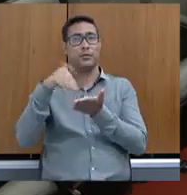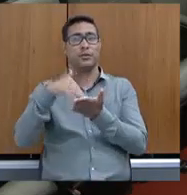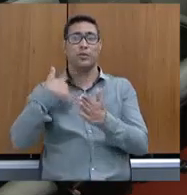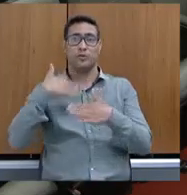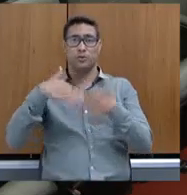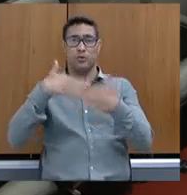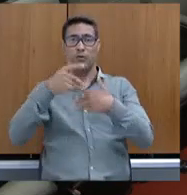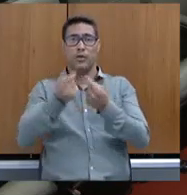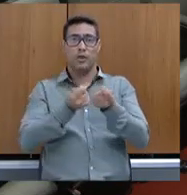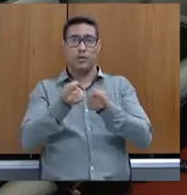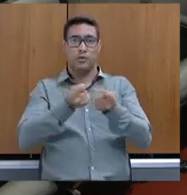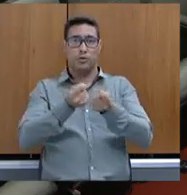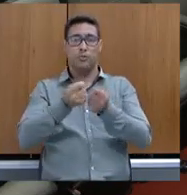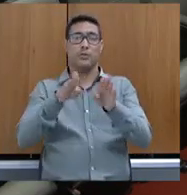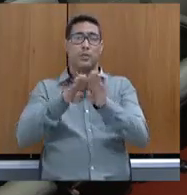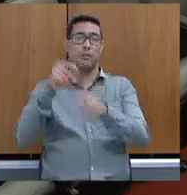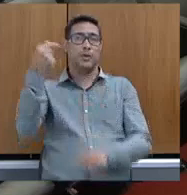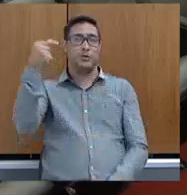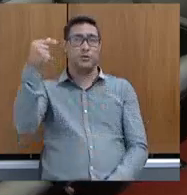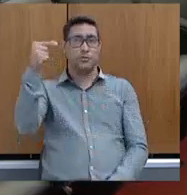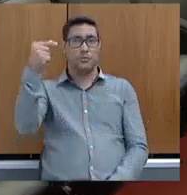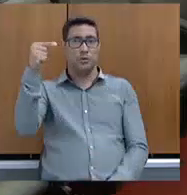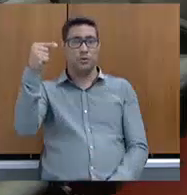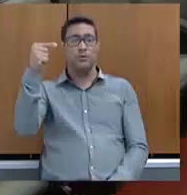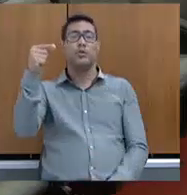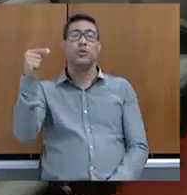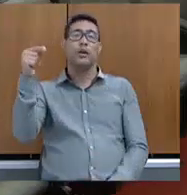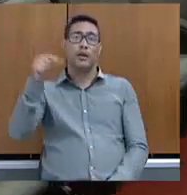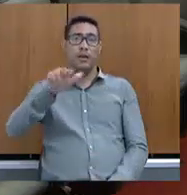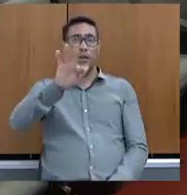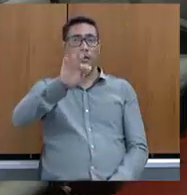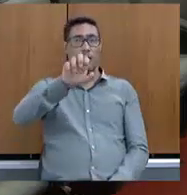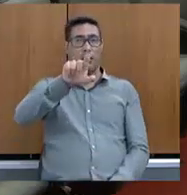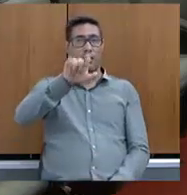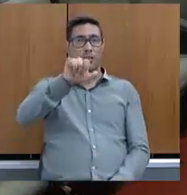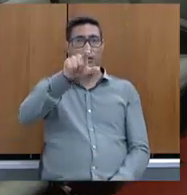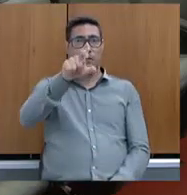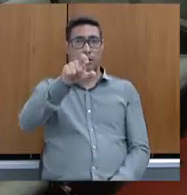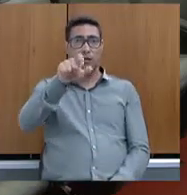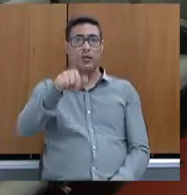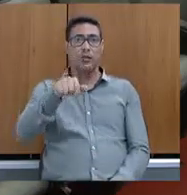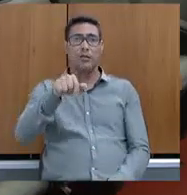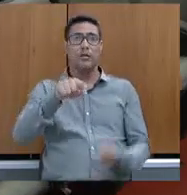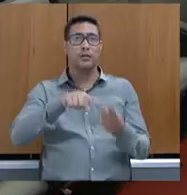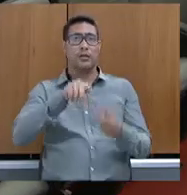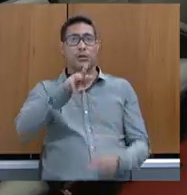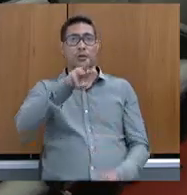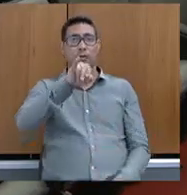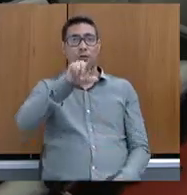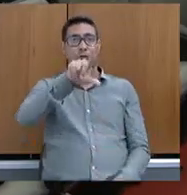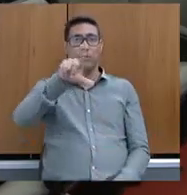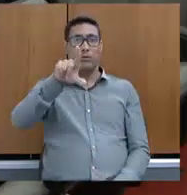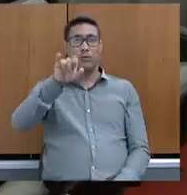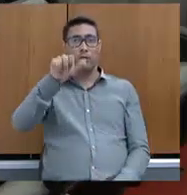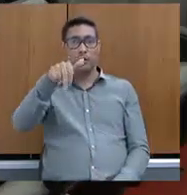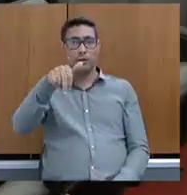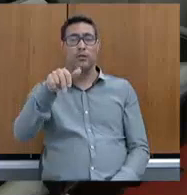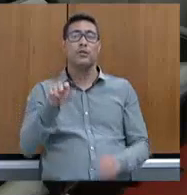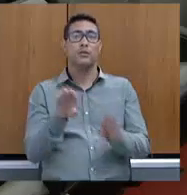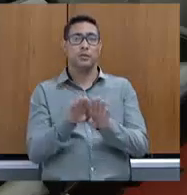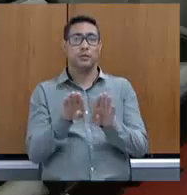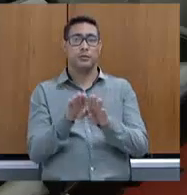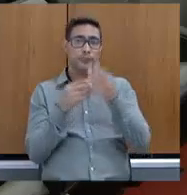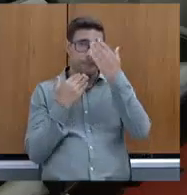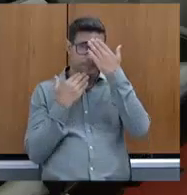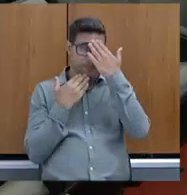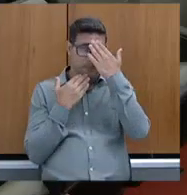econômico também de Timóteo ele é Félix que presente Cadê o William ele tá ok nós